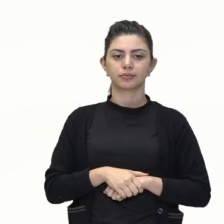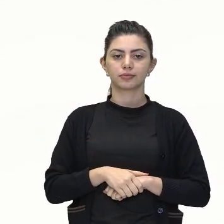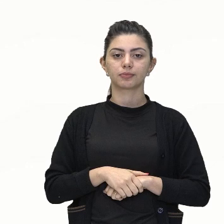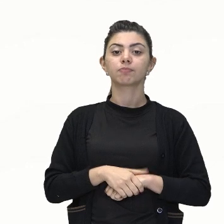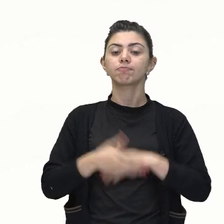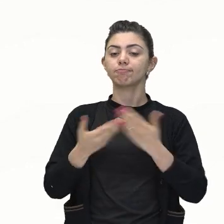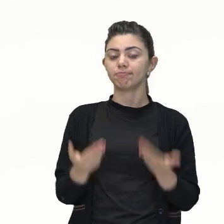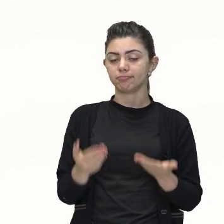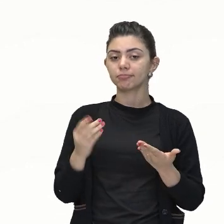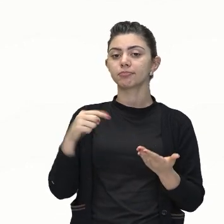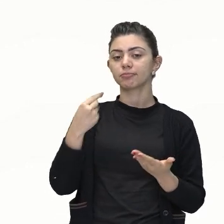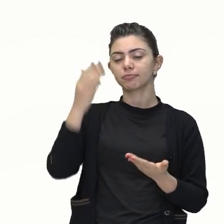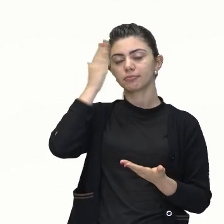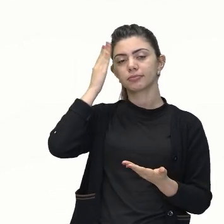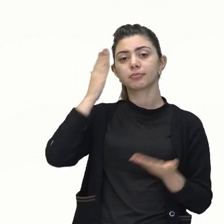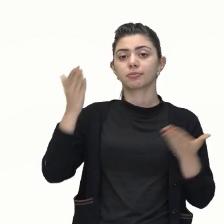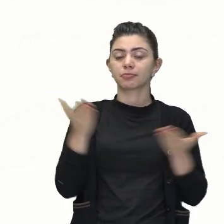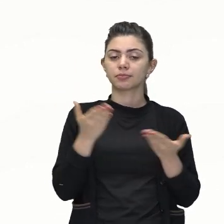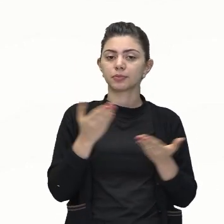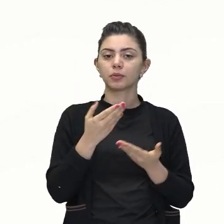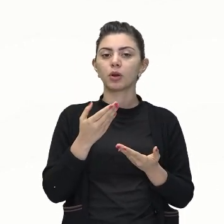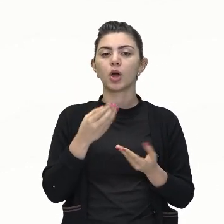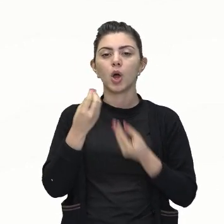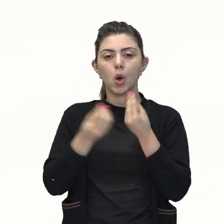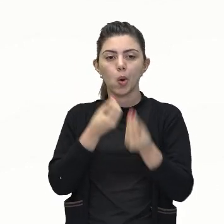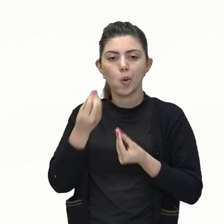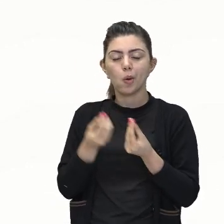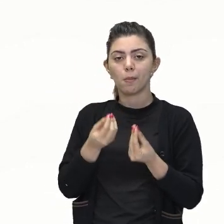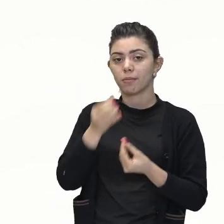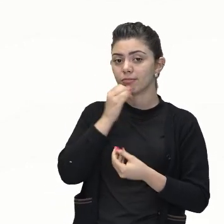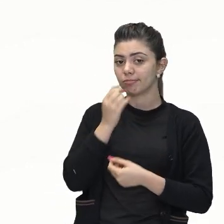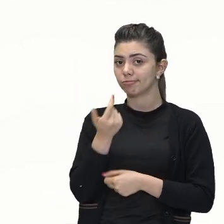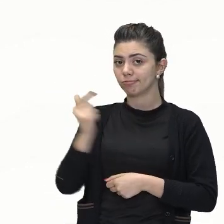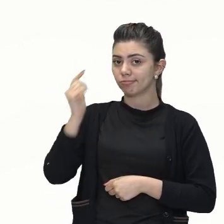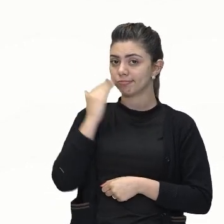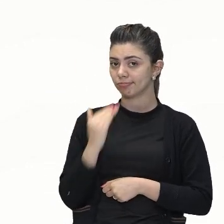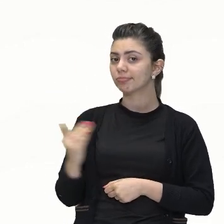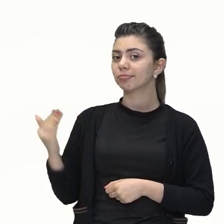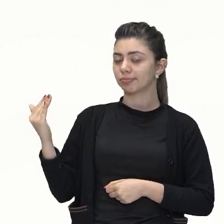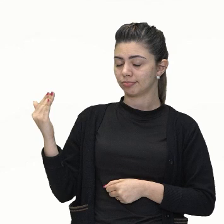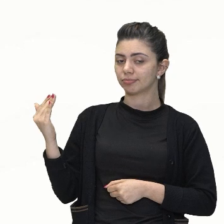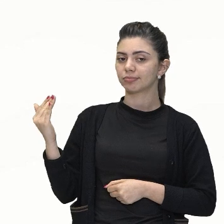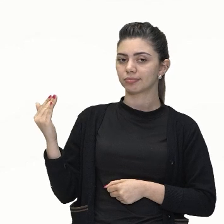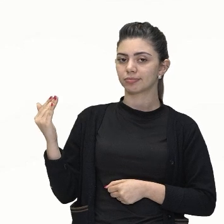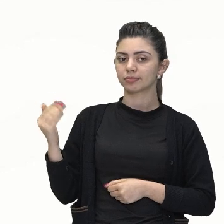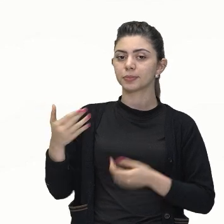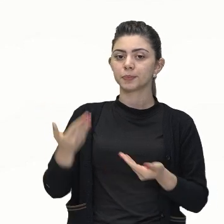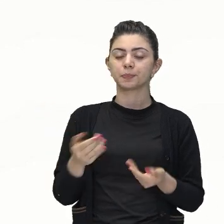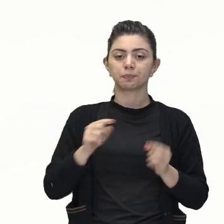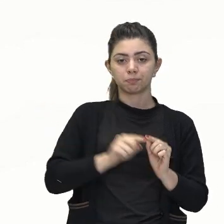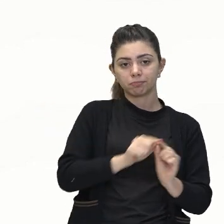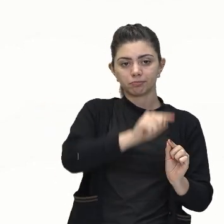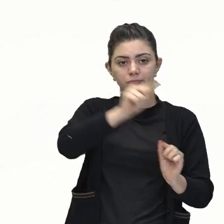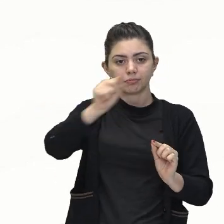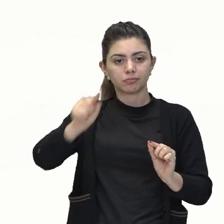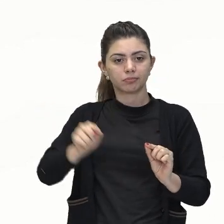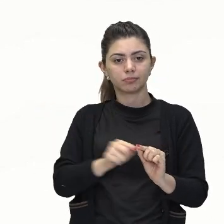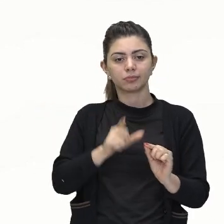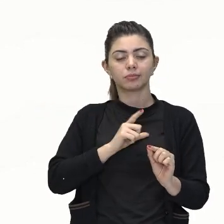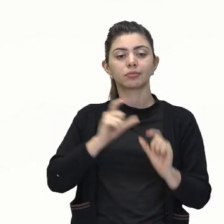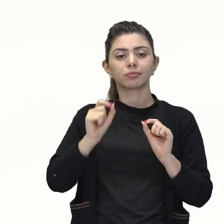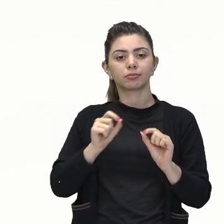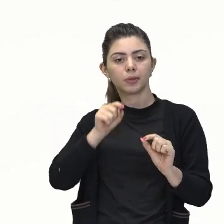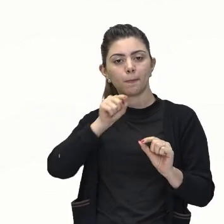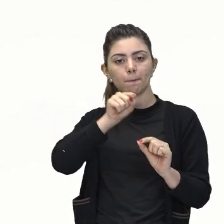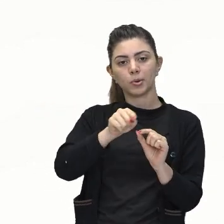Tendo esse conhecimento, então, vamos aqui a mais um exemplo. Olha só. Uma circunferência possui raio